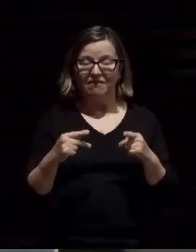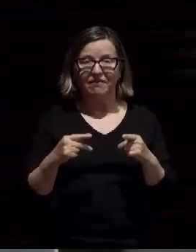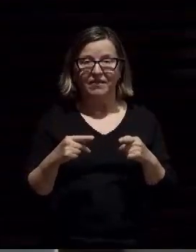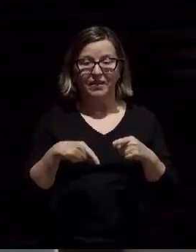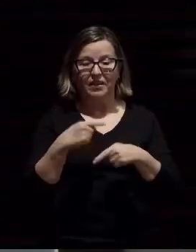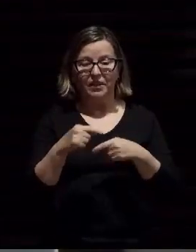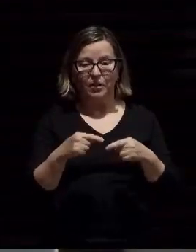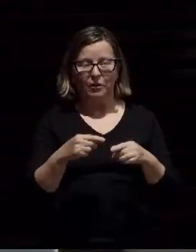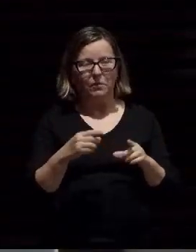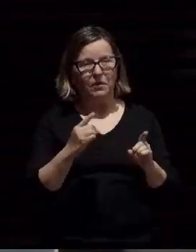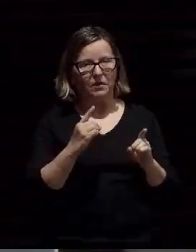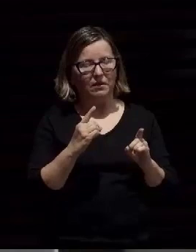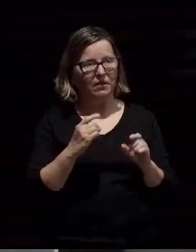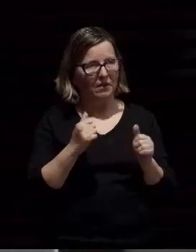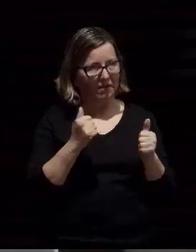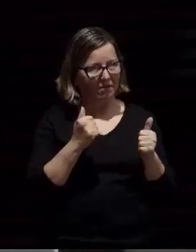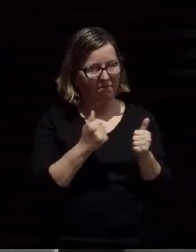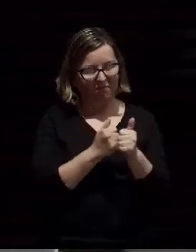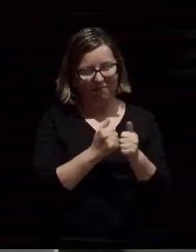13.